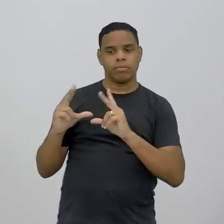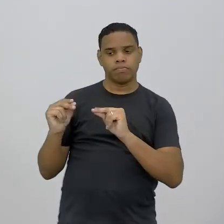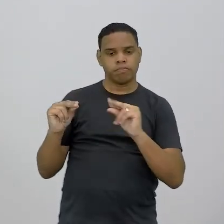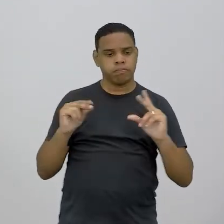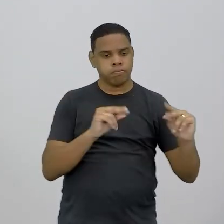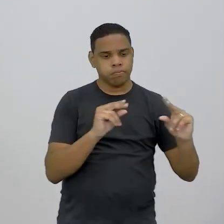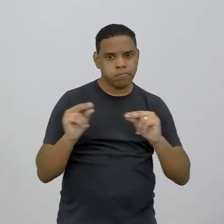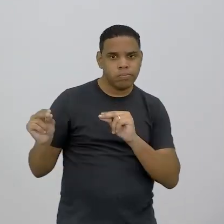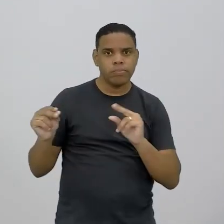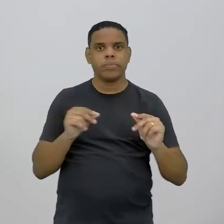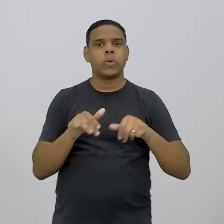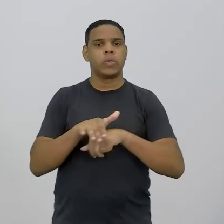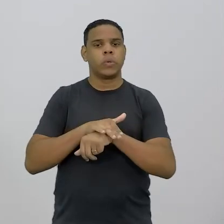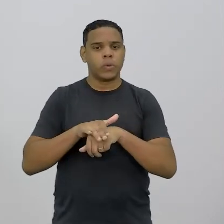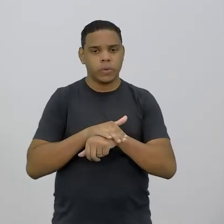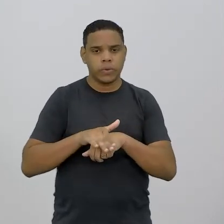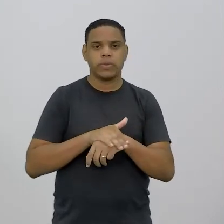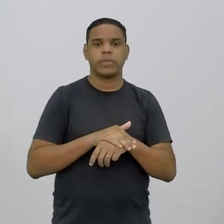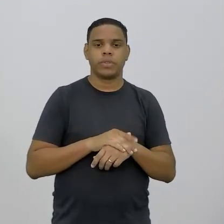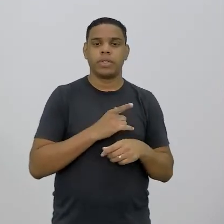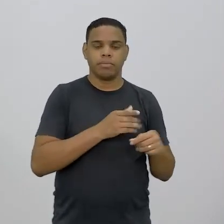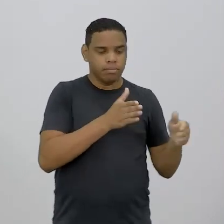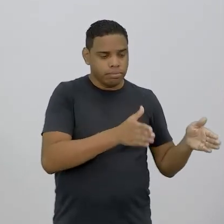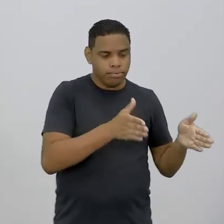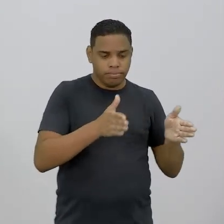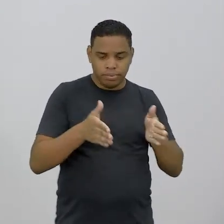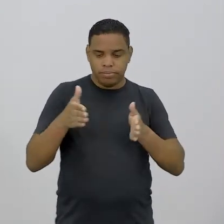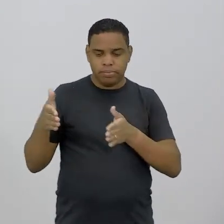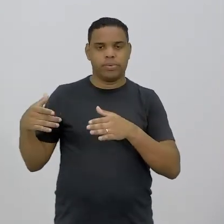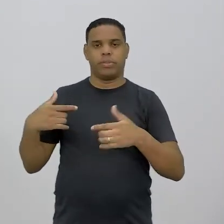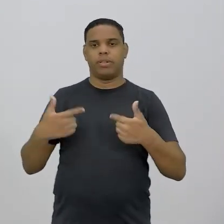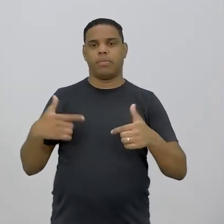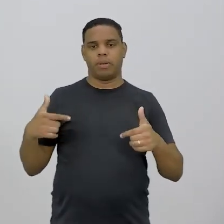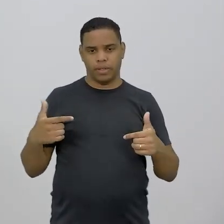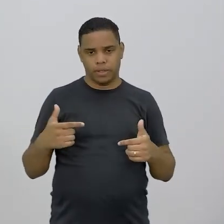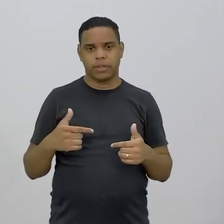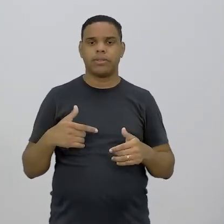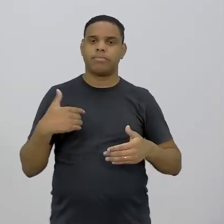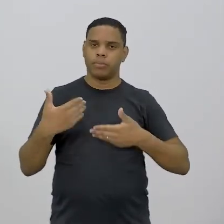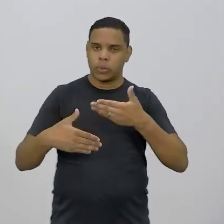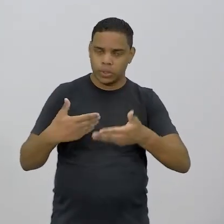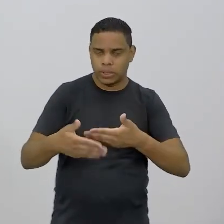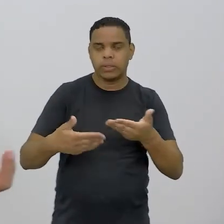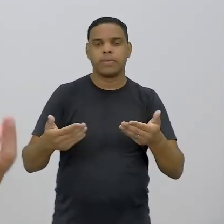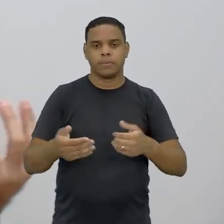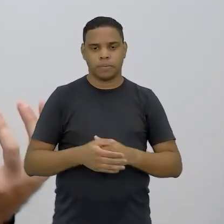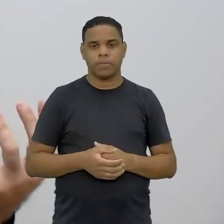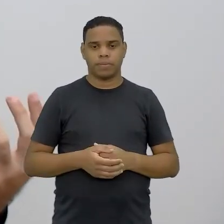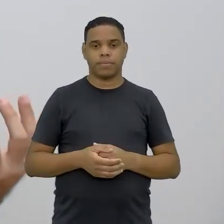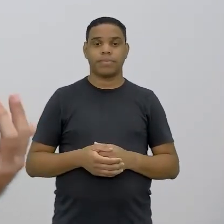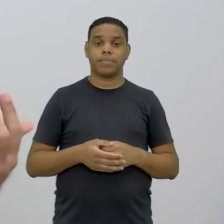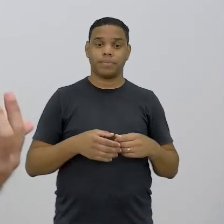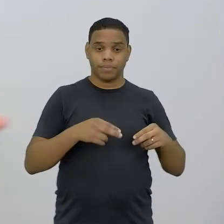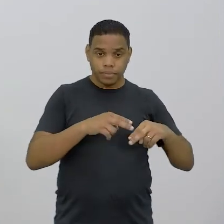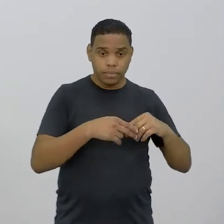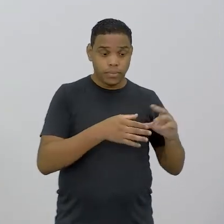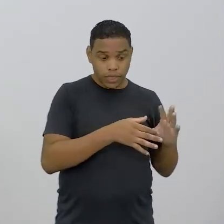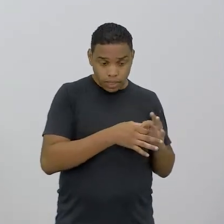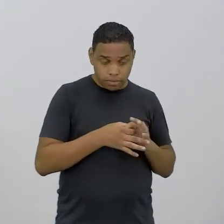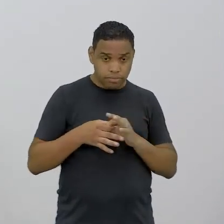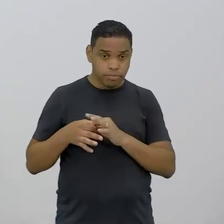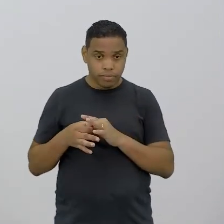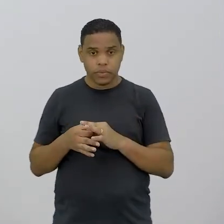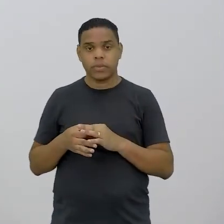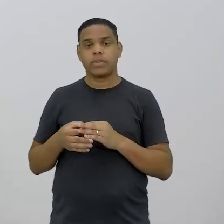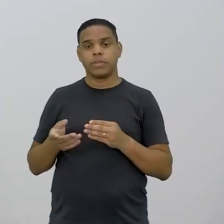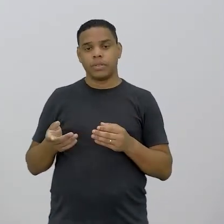que realizam completamente outros trabalhos, né, outros processos. Então esse elo se dá pela diferença